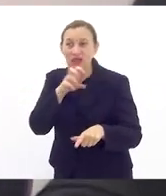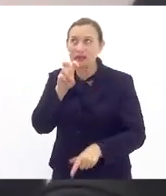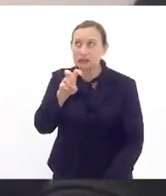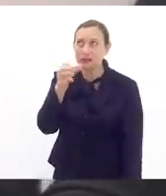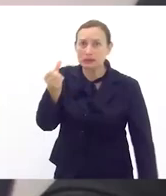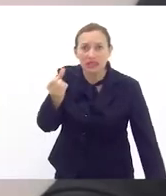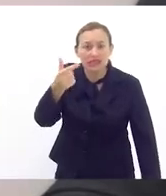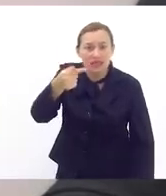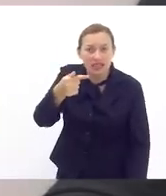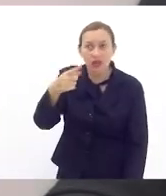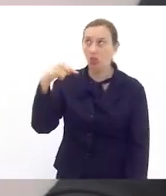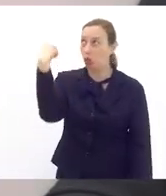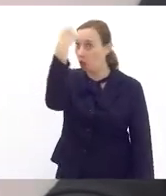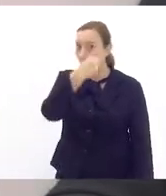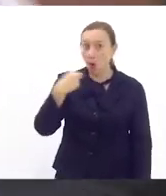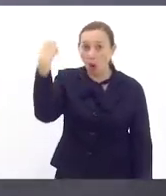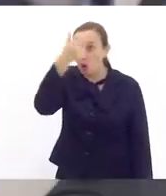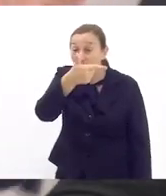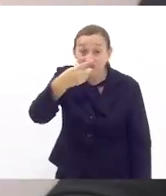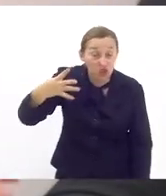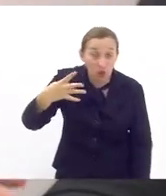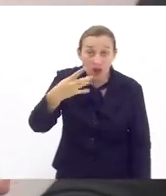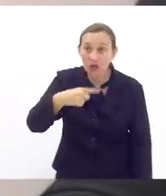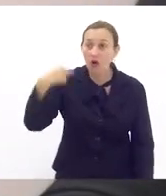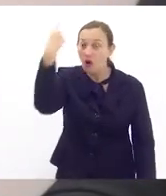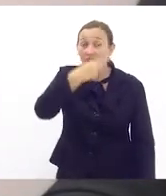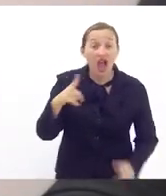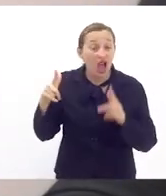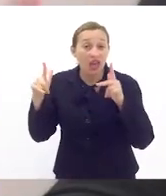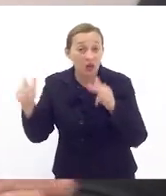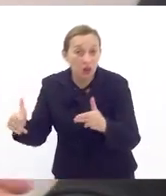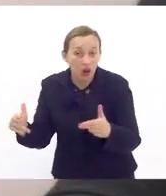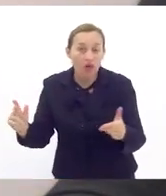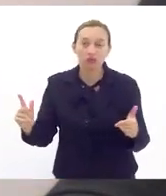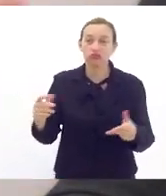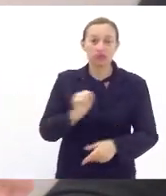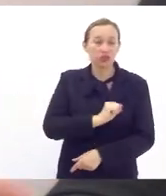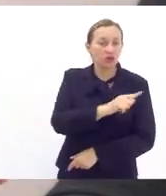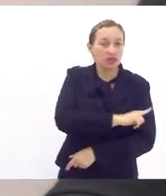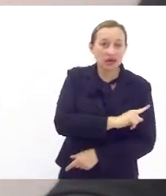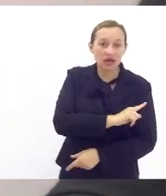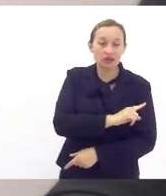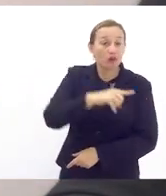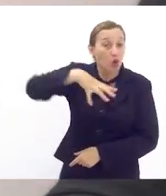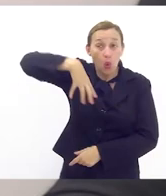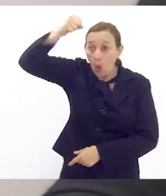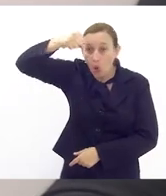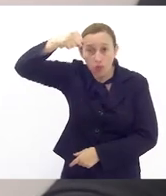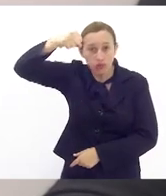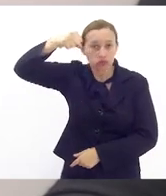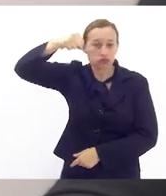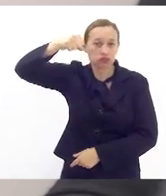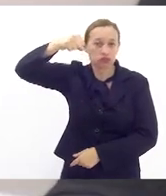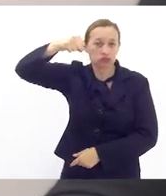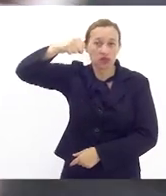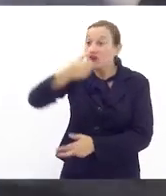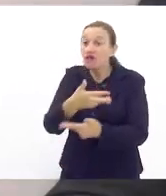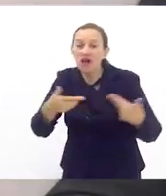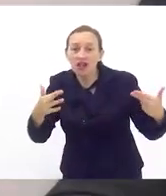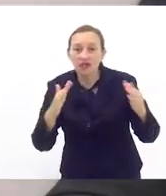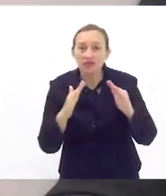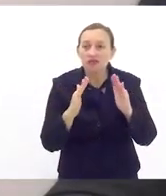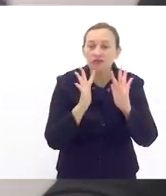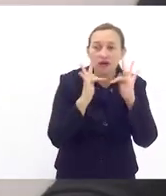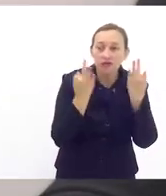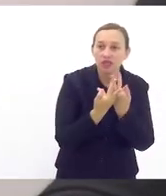sete oito horas 24 horas como aconteceu em São Gonçalo sem reparo sem energia diversas famílias